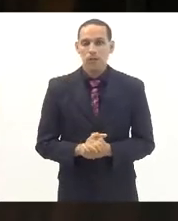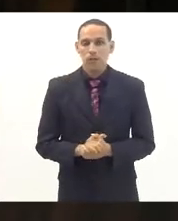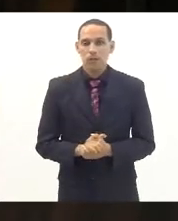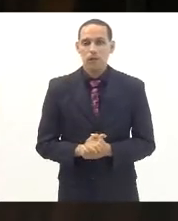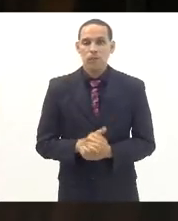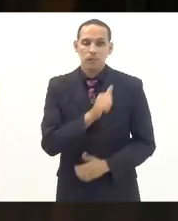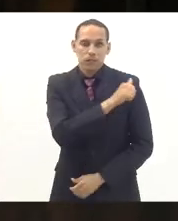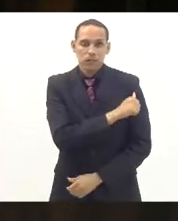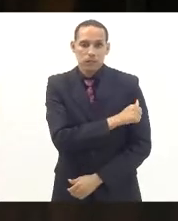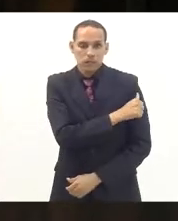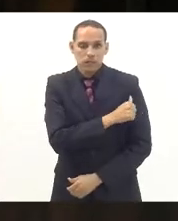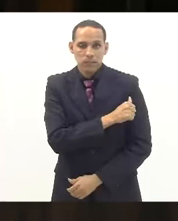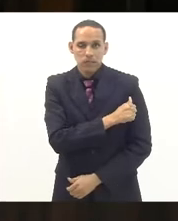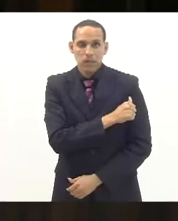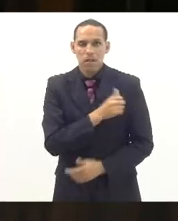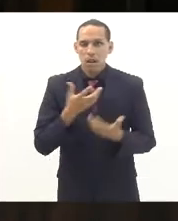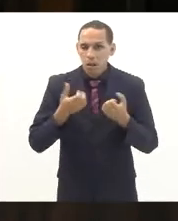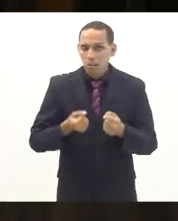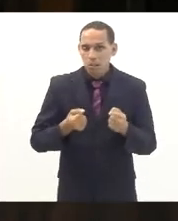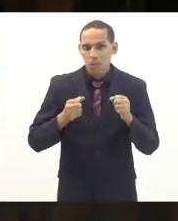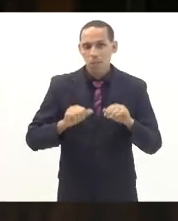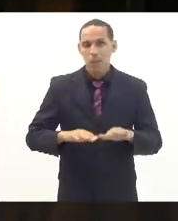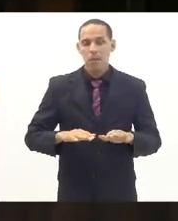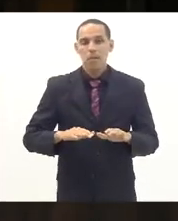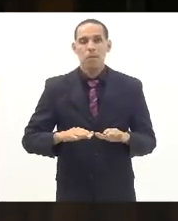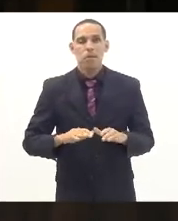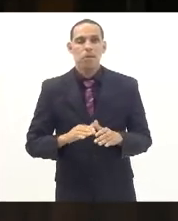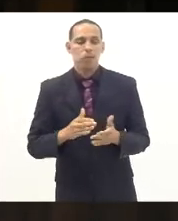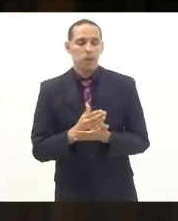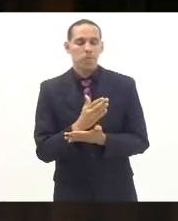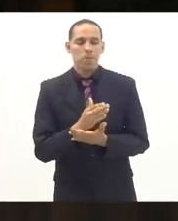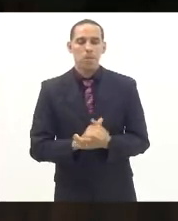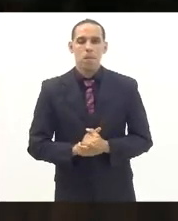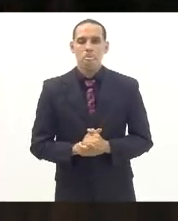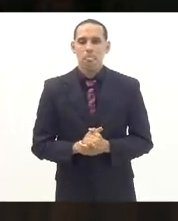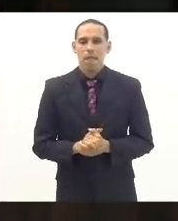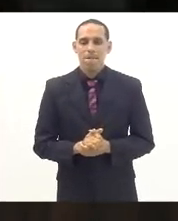enfermeira Rejane seus que aprovam permaneçam Como estão aprovada